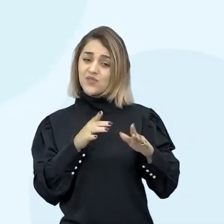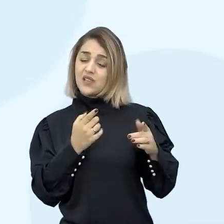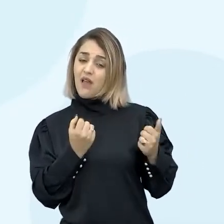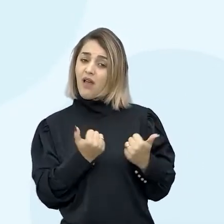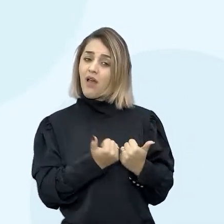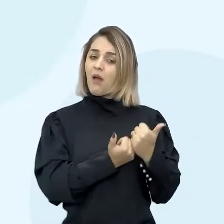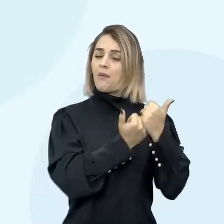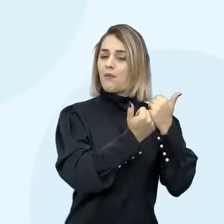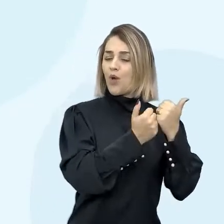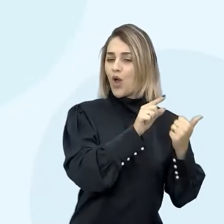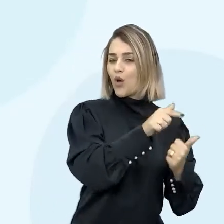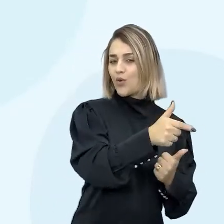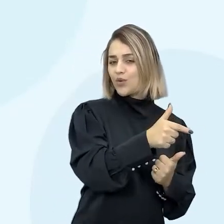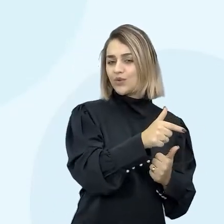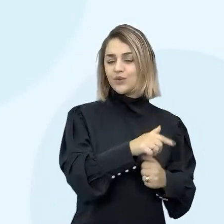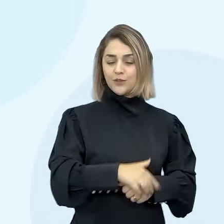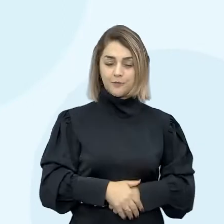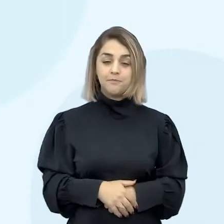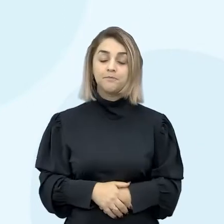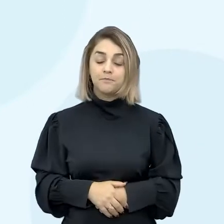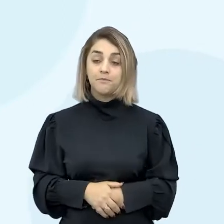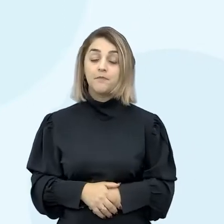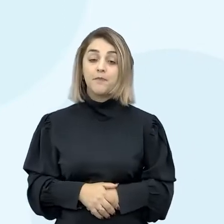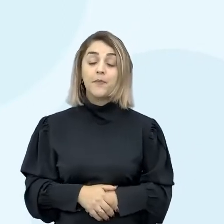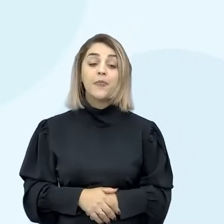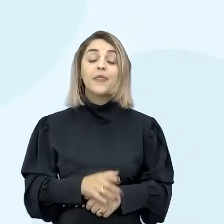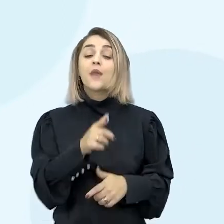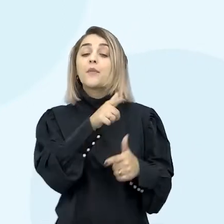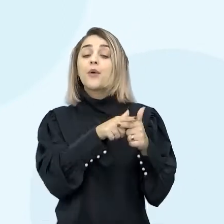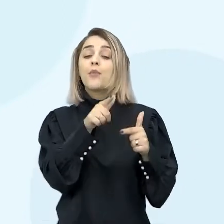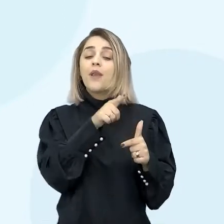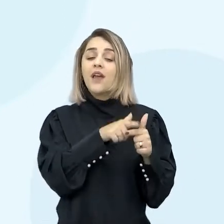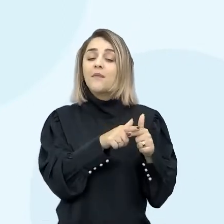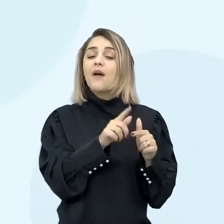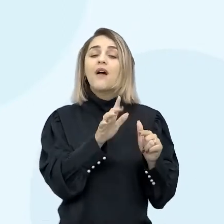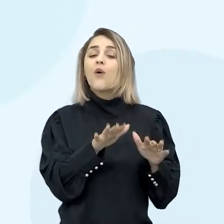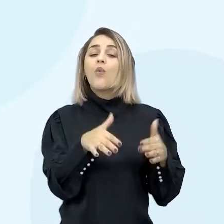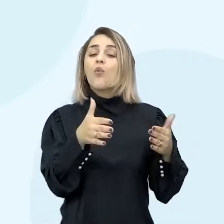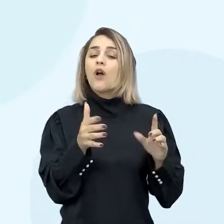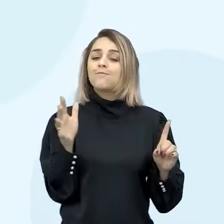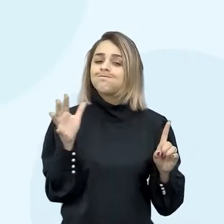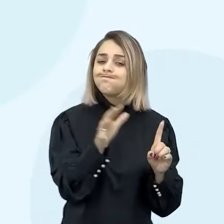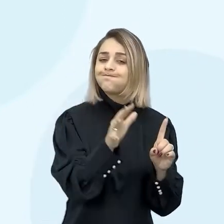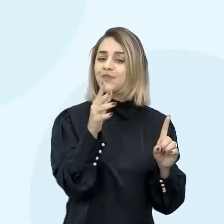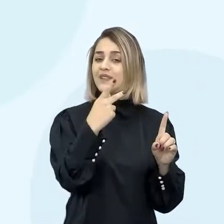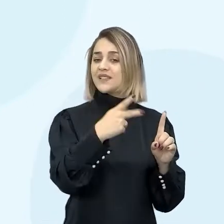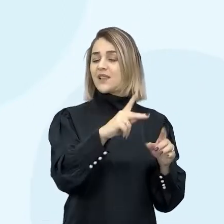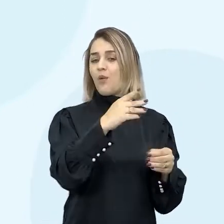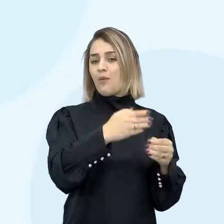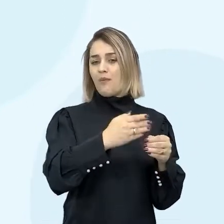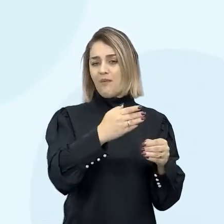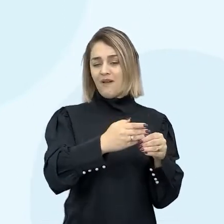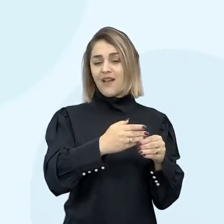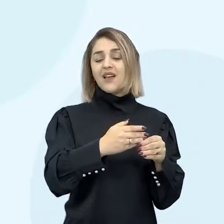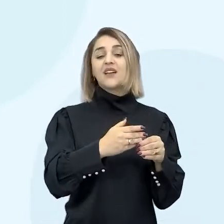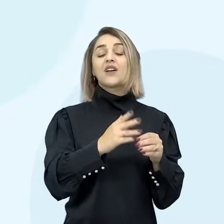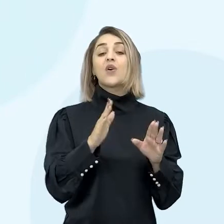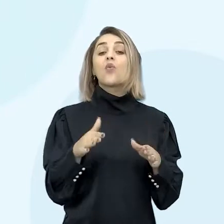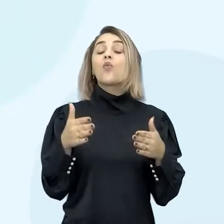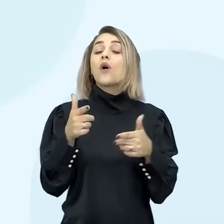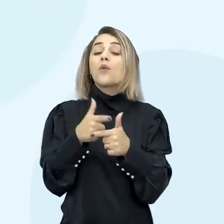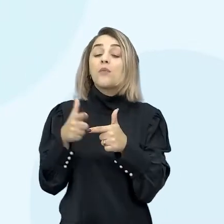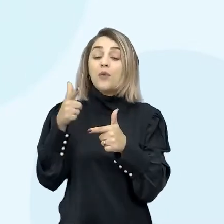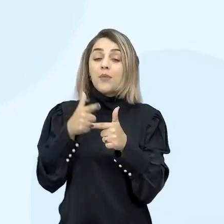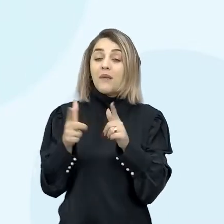são os problemas que atingem diretamente o seu bairro? O seu bairro. Quais são os problemas que atingem